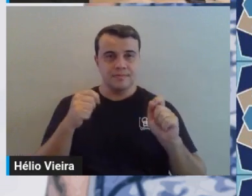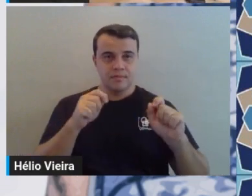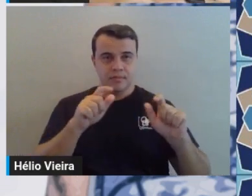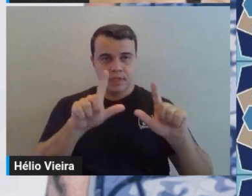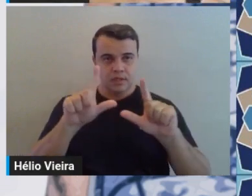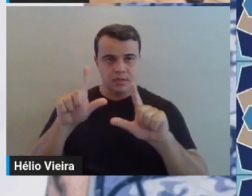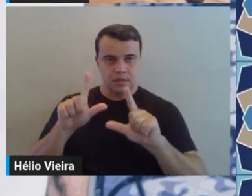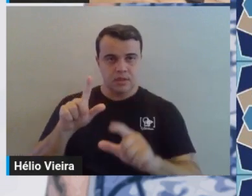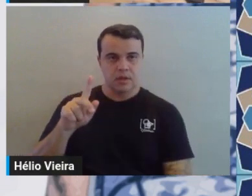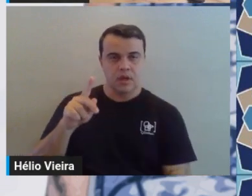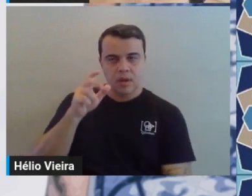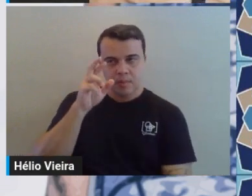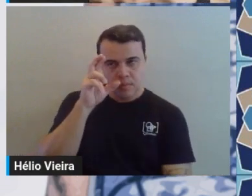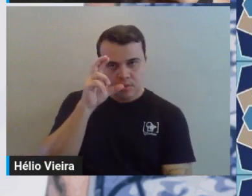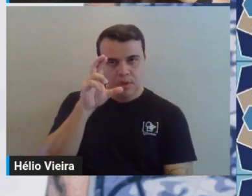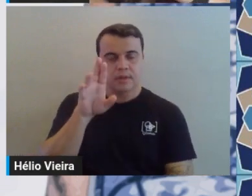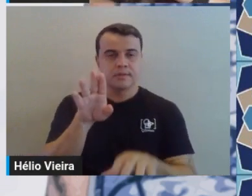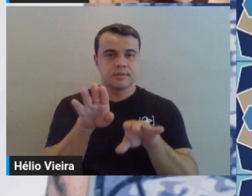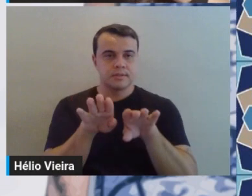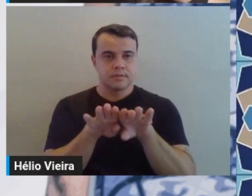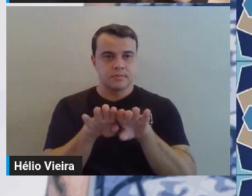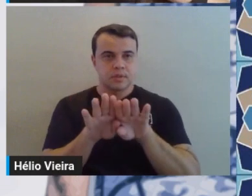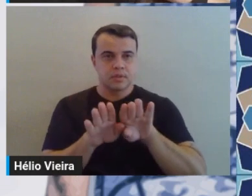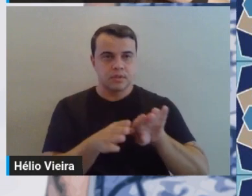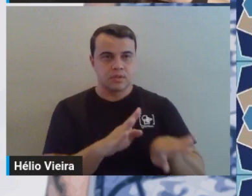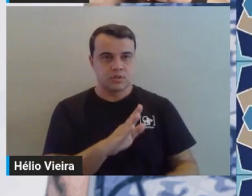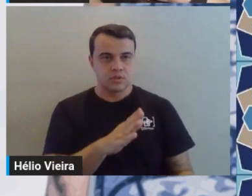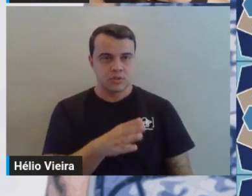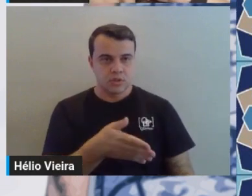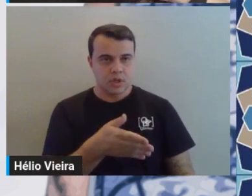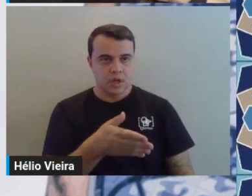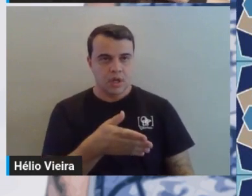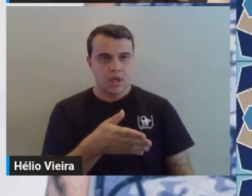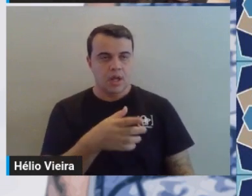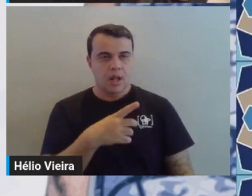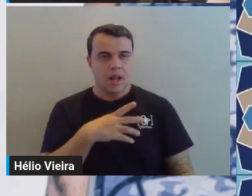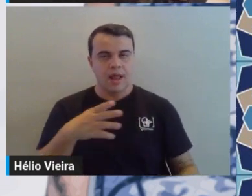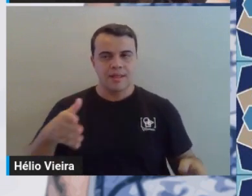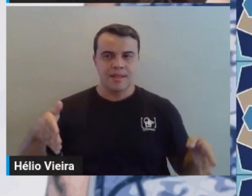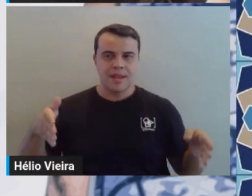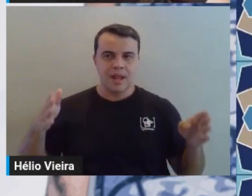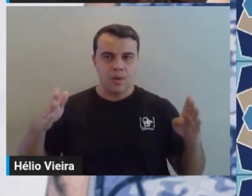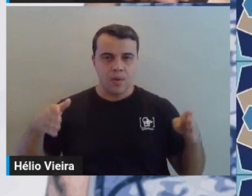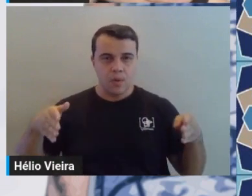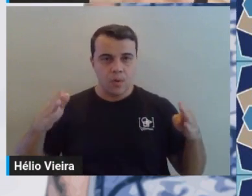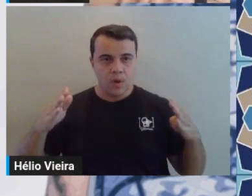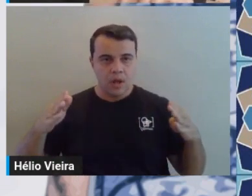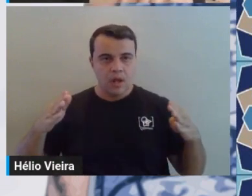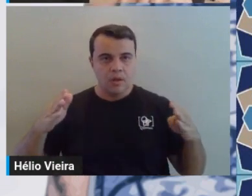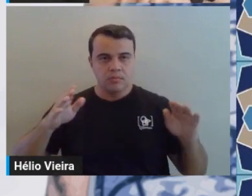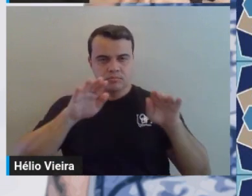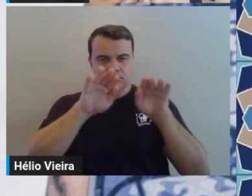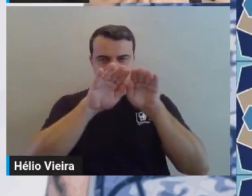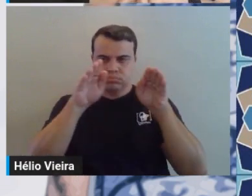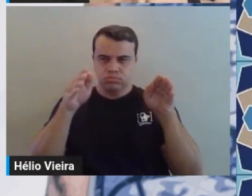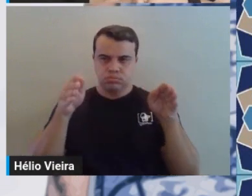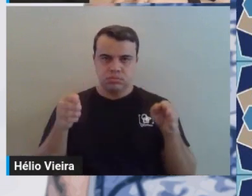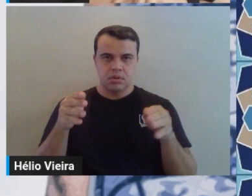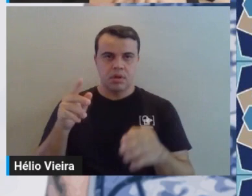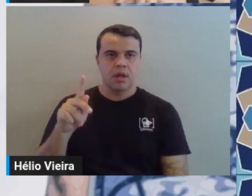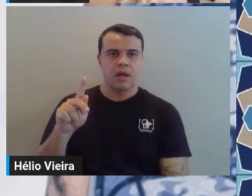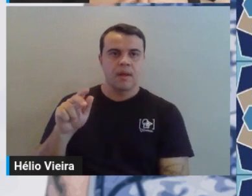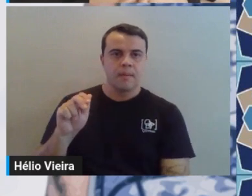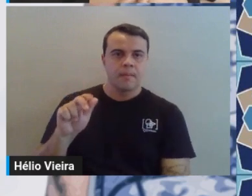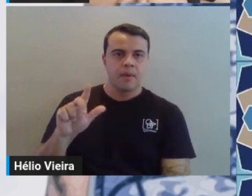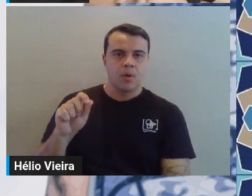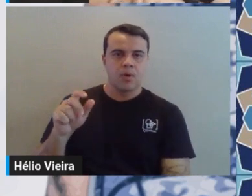do Portinari também. Já os mosaicos na lateral, né, na parte curva, do artista